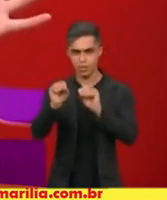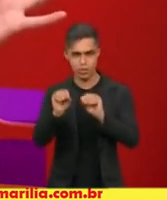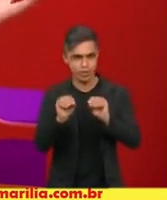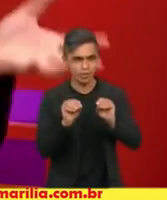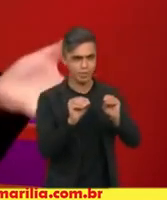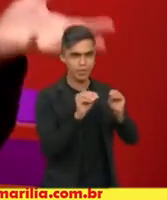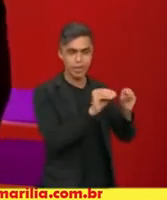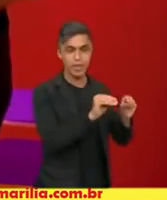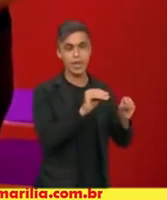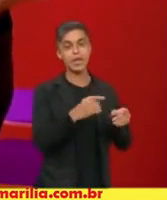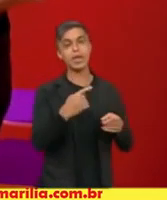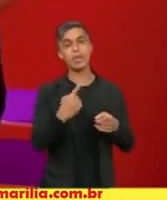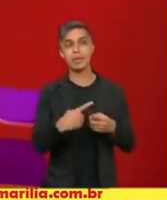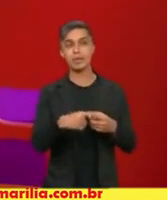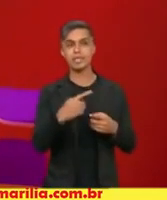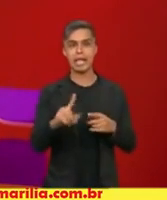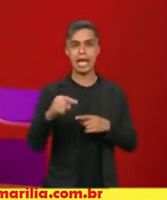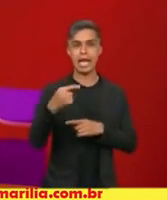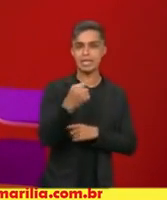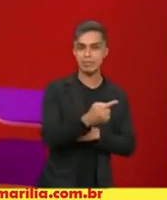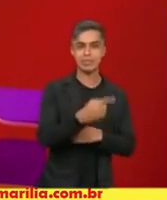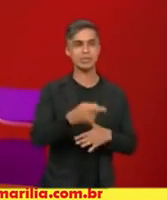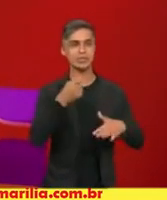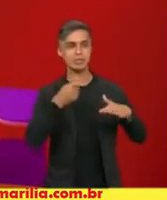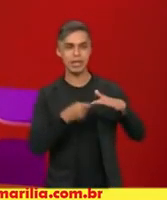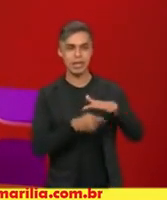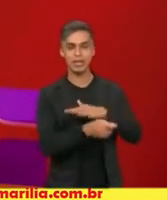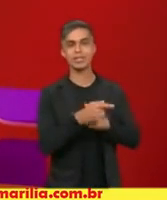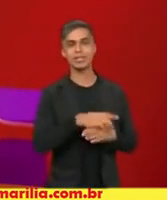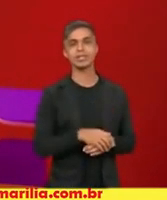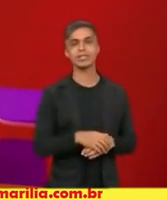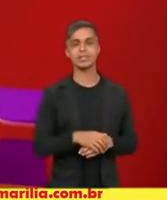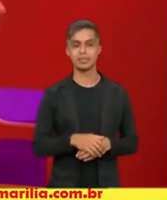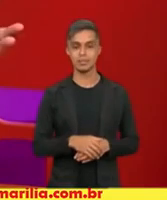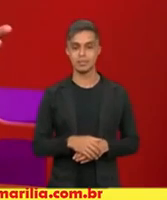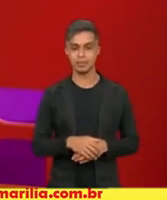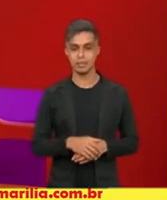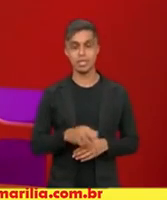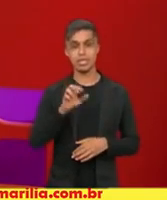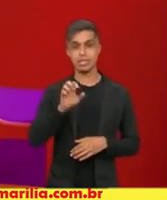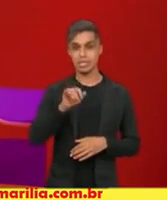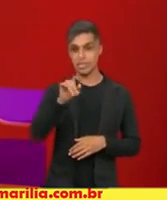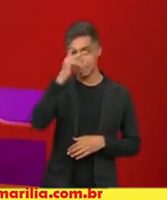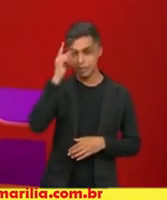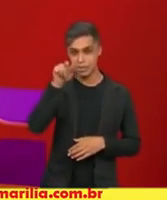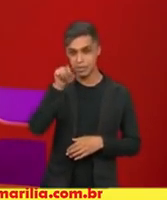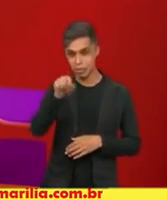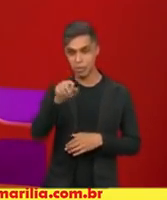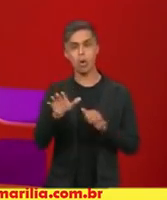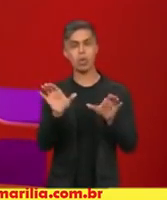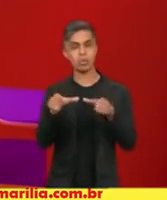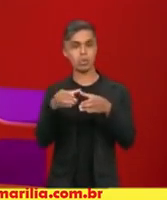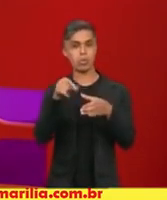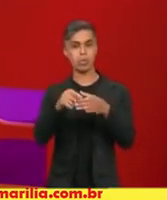produtivo para a potência ascendente e a financiarização da potência declinante. Outra vez, o que está acontecendo hoje do